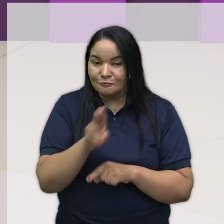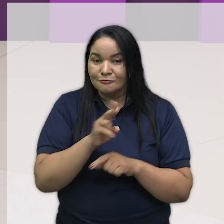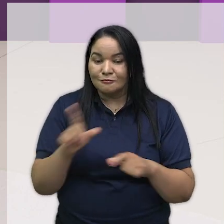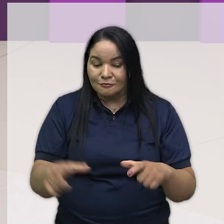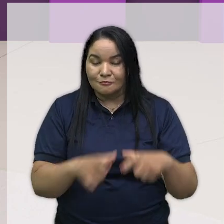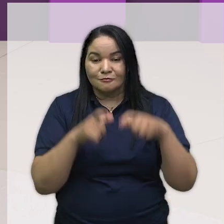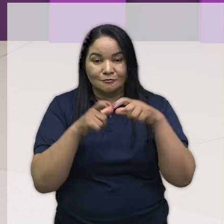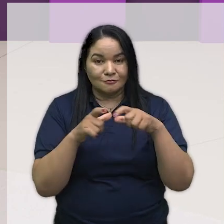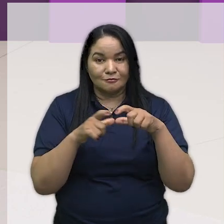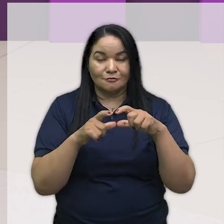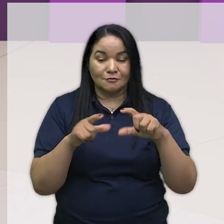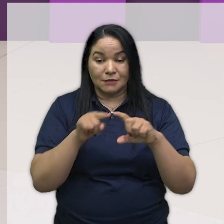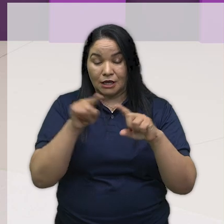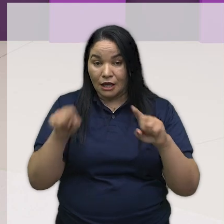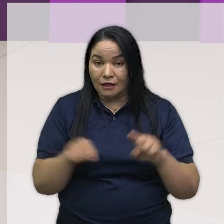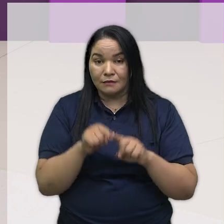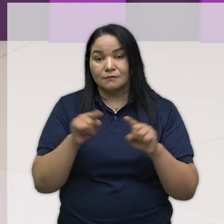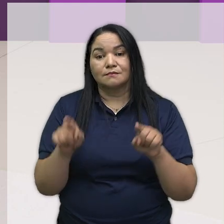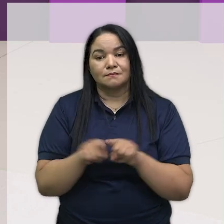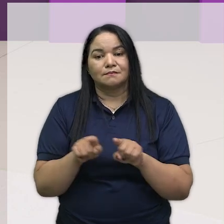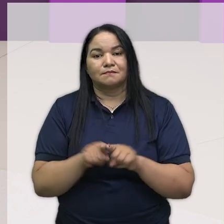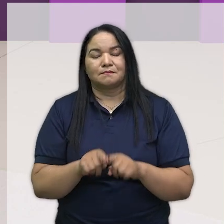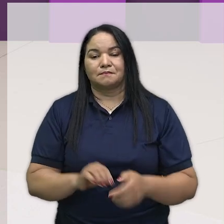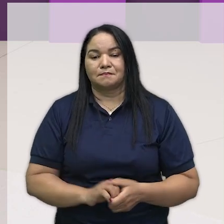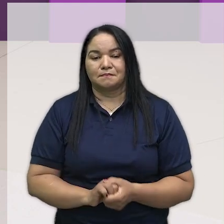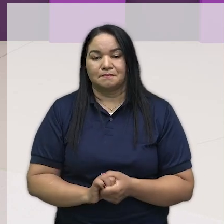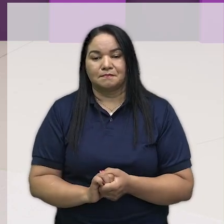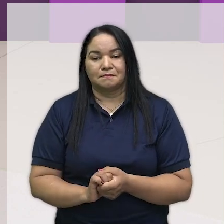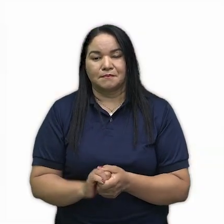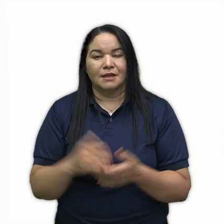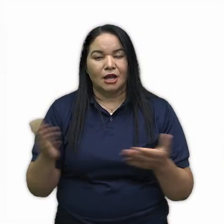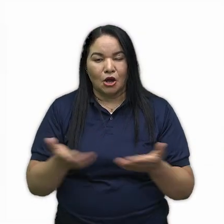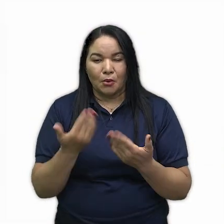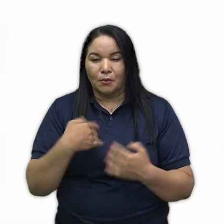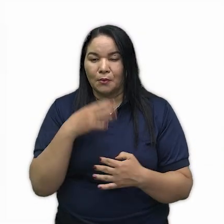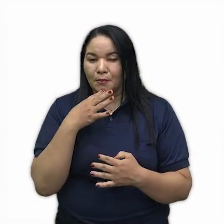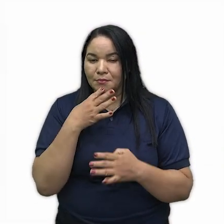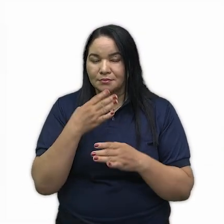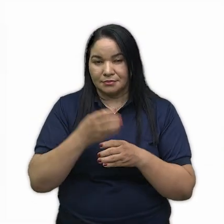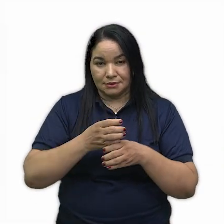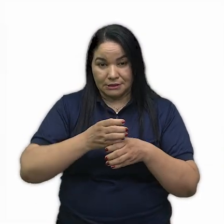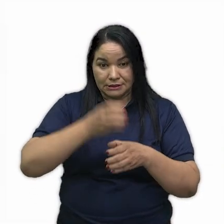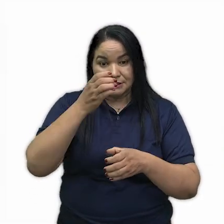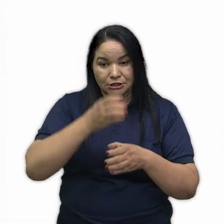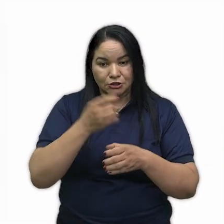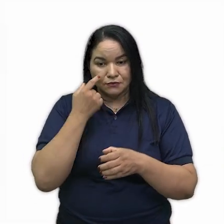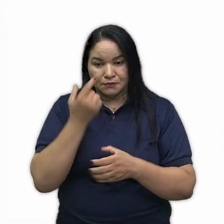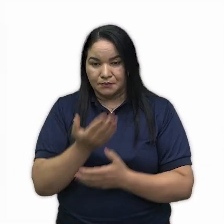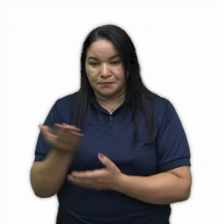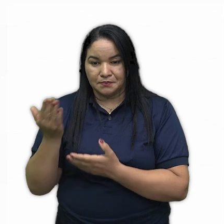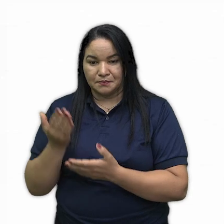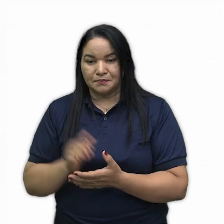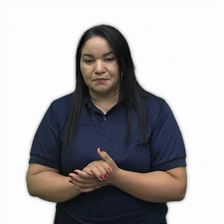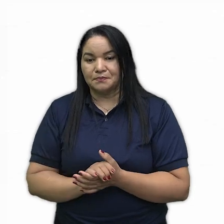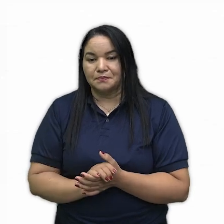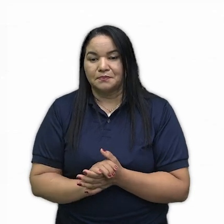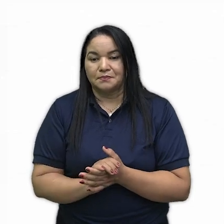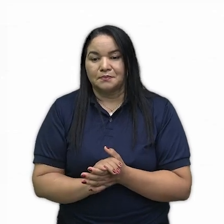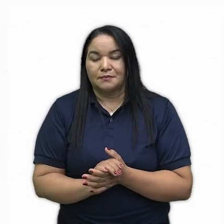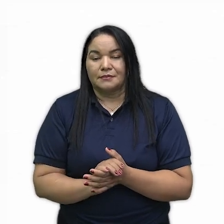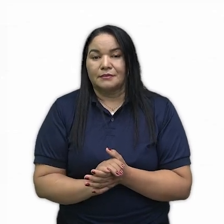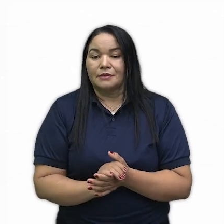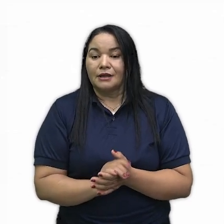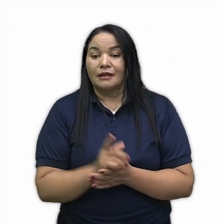ok? Vamos lá para conhecer sobre o cilindro. Vamos lá. Cilindro. Um